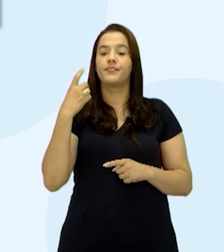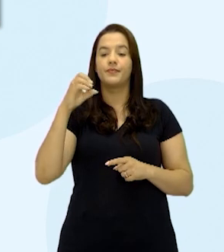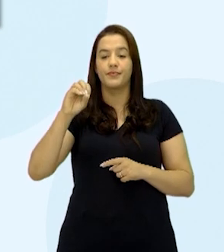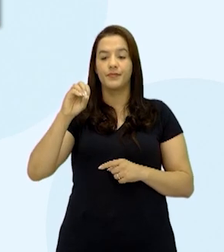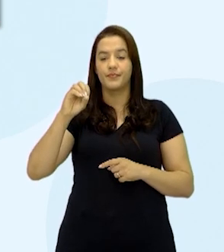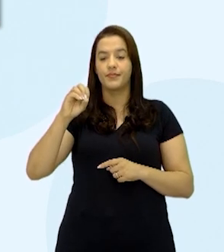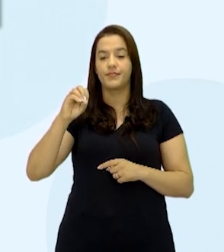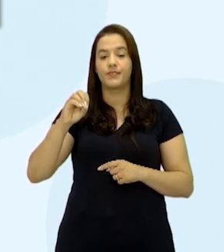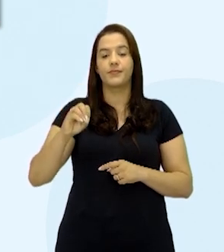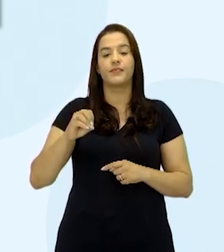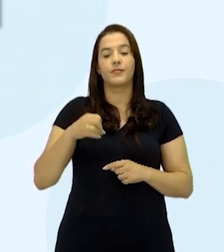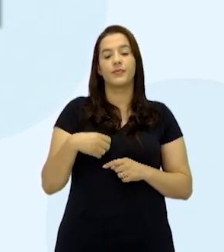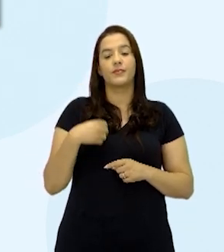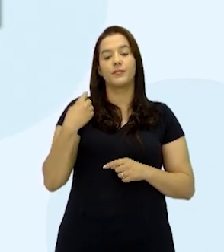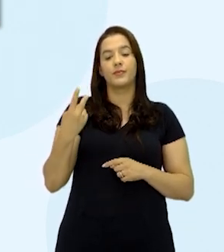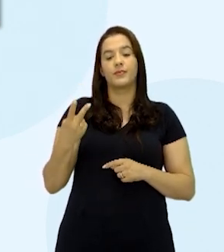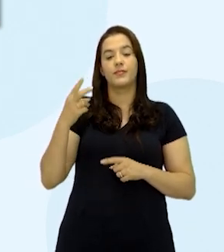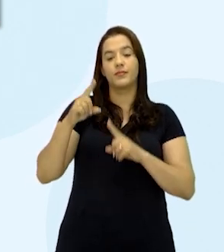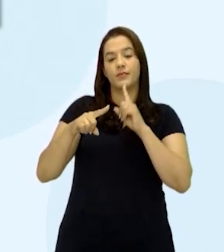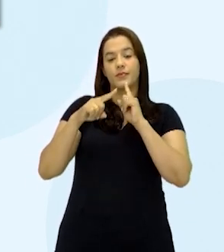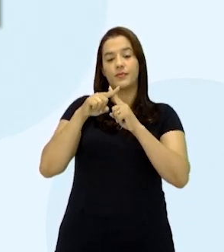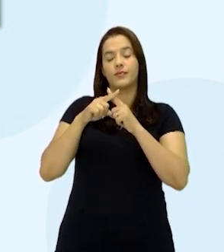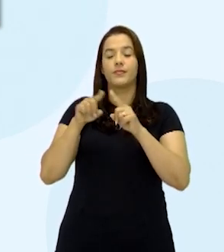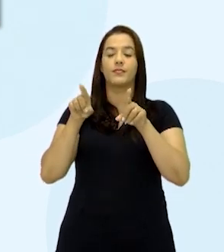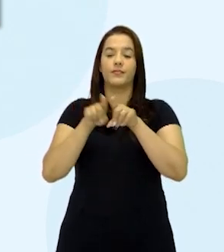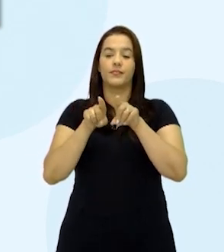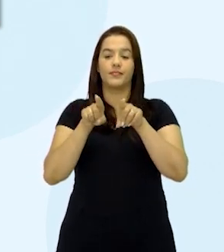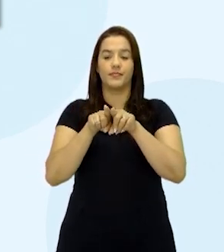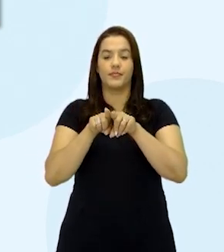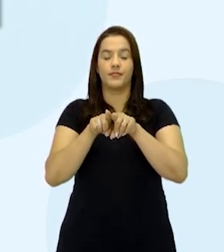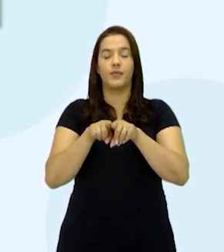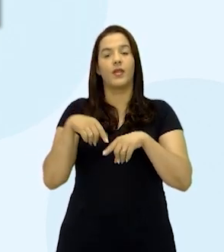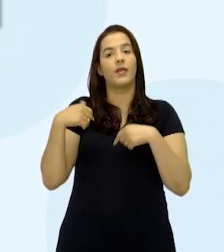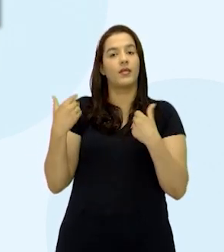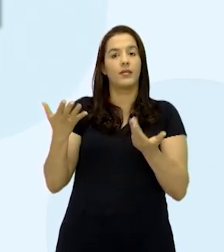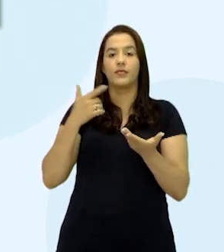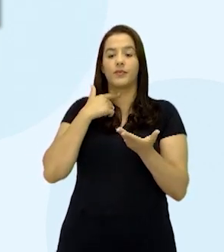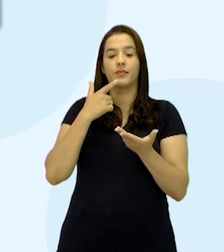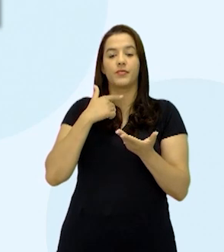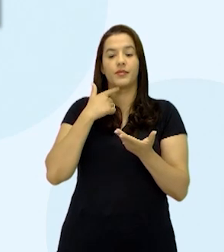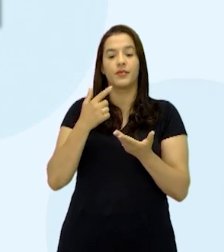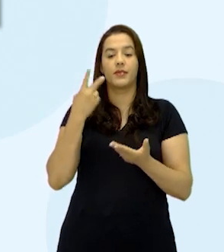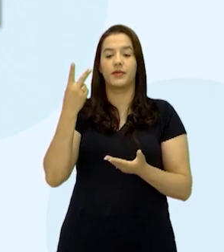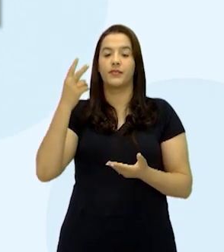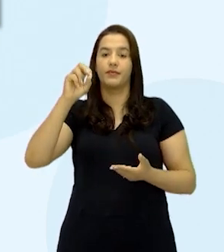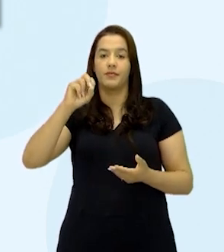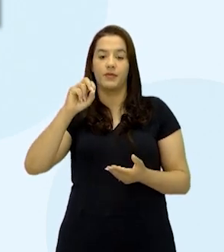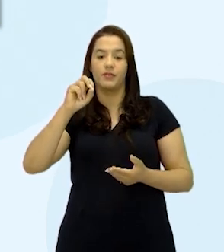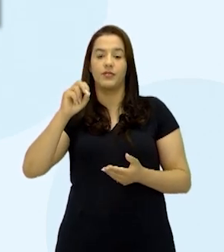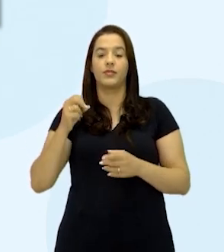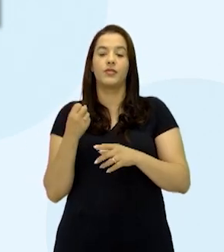pra ficar o 250, eu vou ter que multiplicar em cima por 10 também, né? Então ficaria 20,